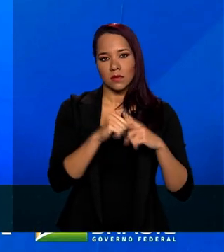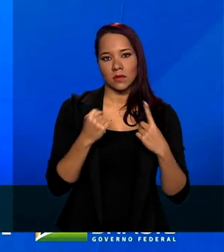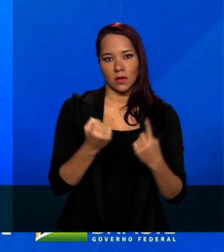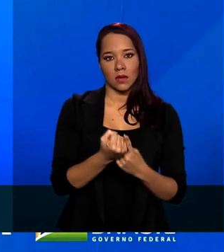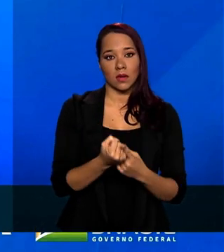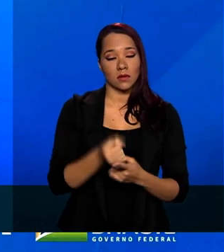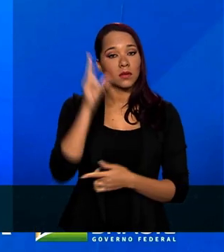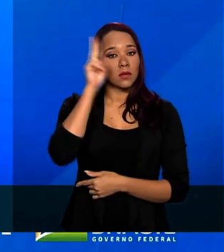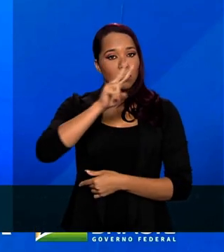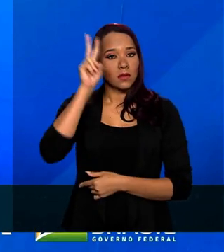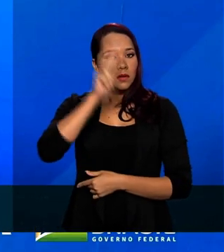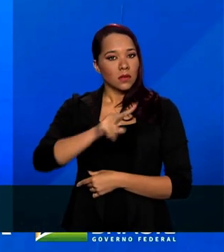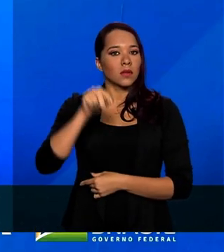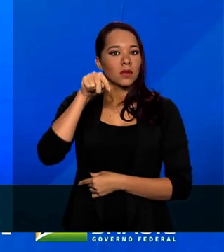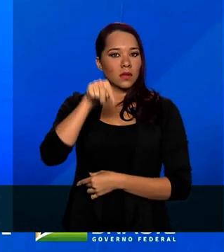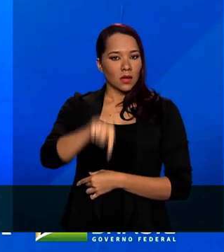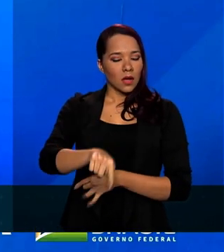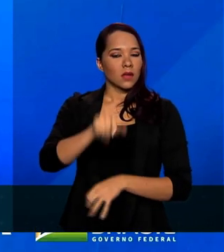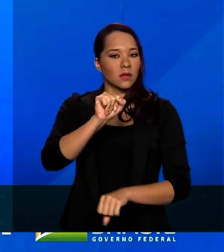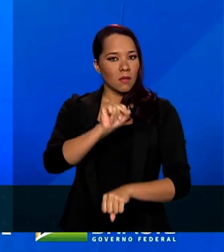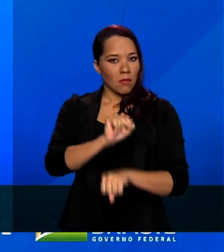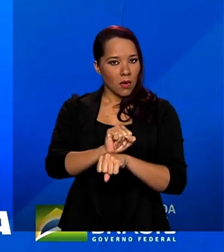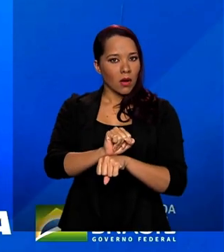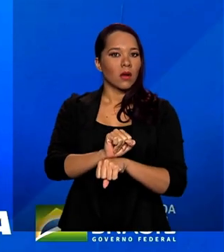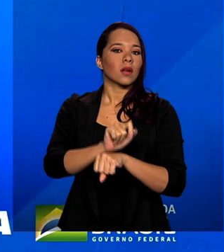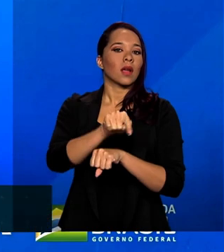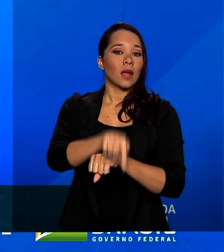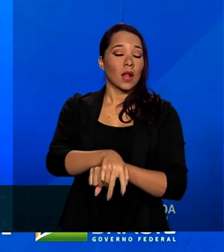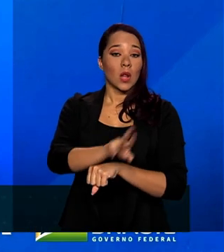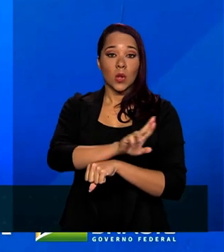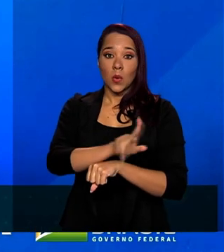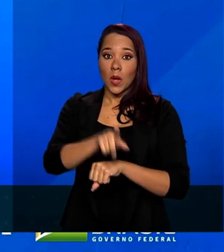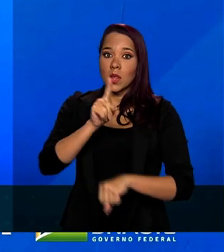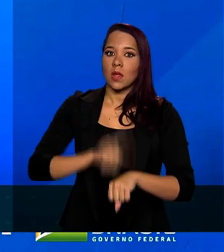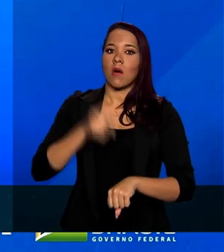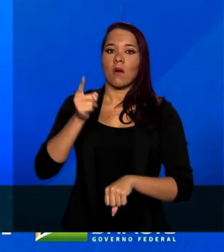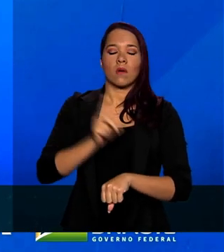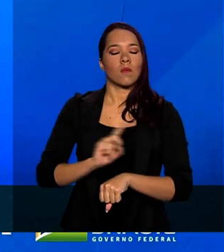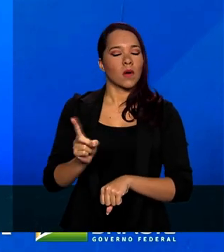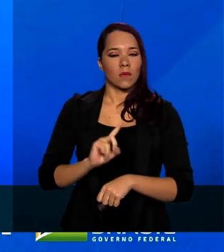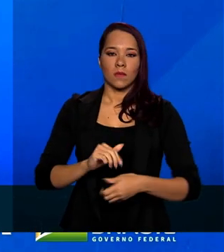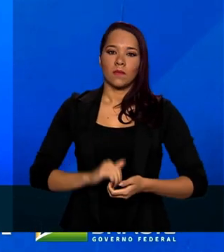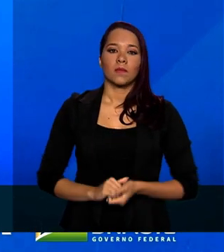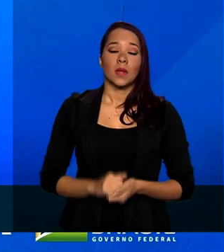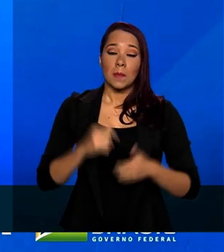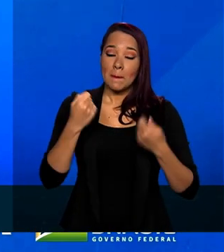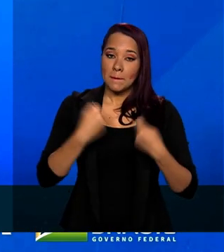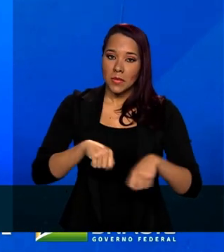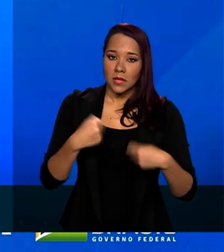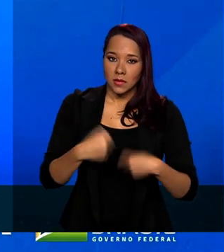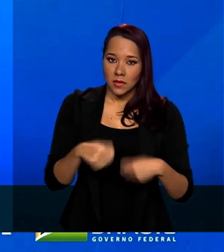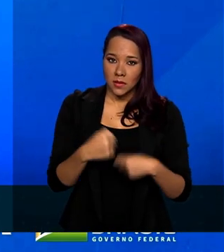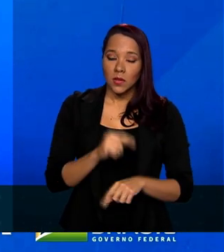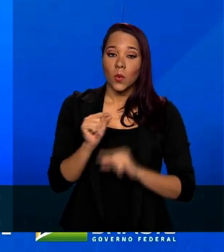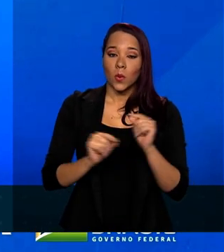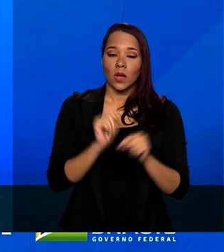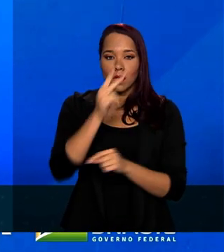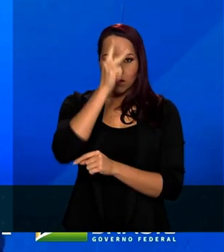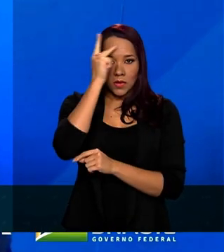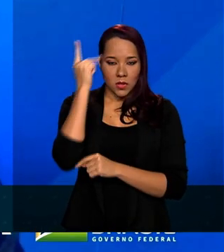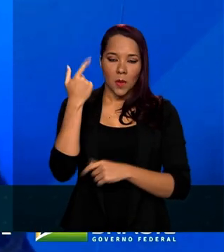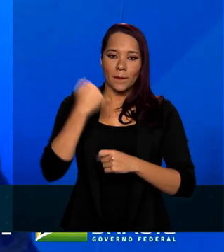lembrando que esta pausa não é automática. Há a necessidade das